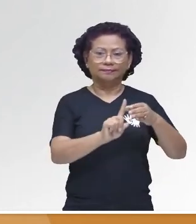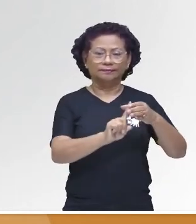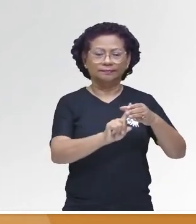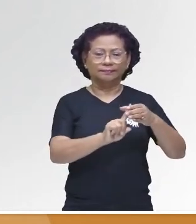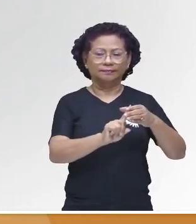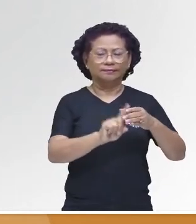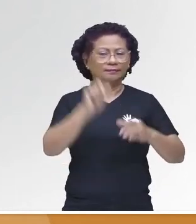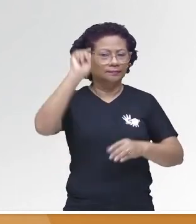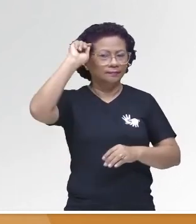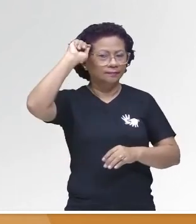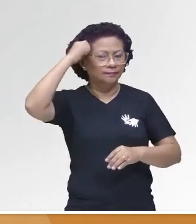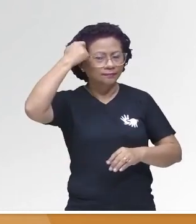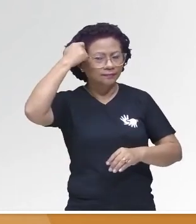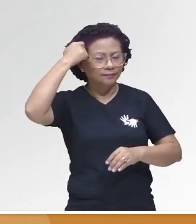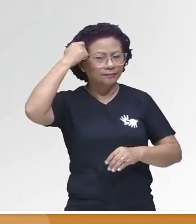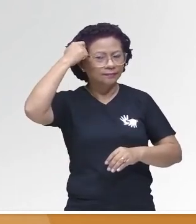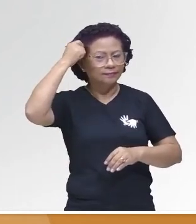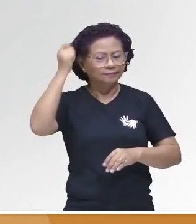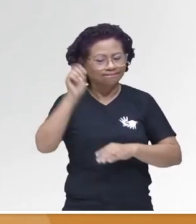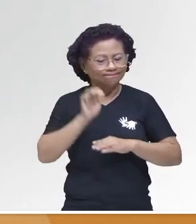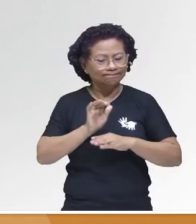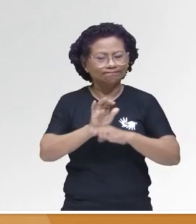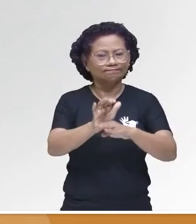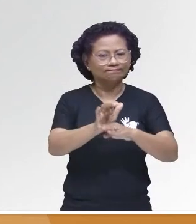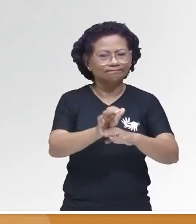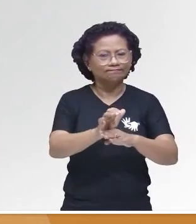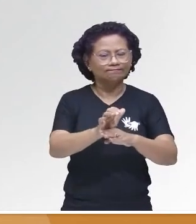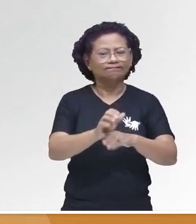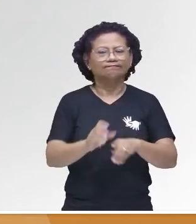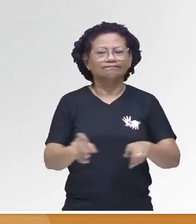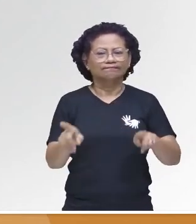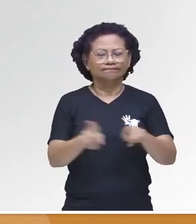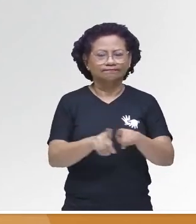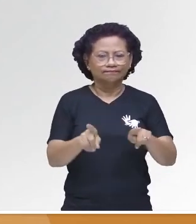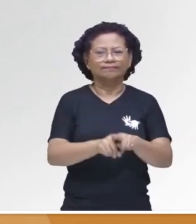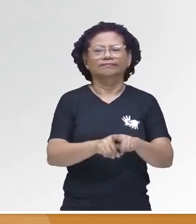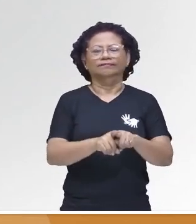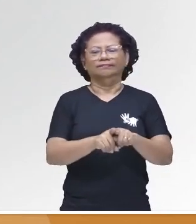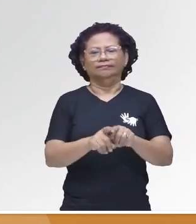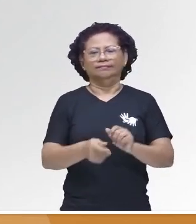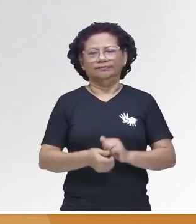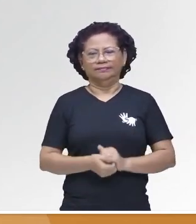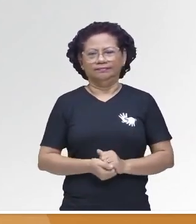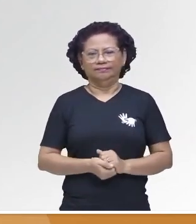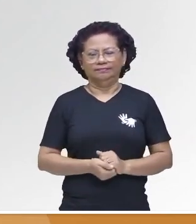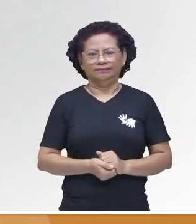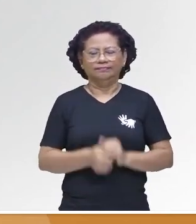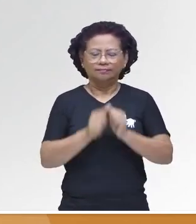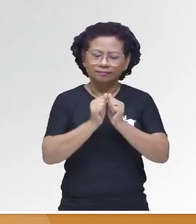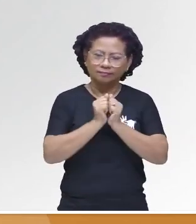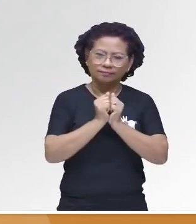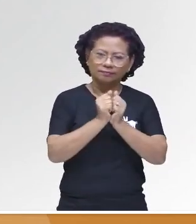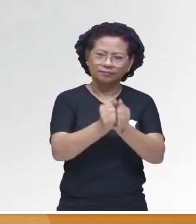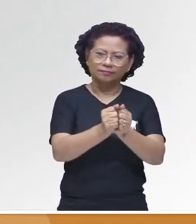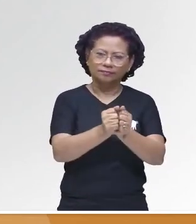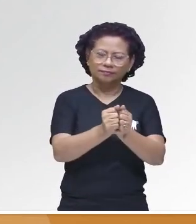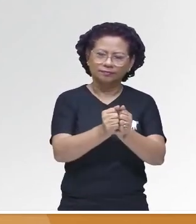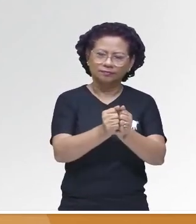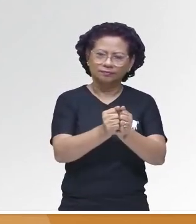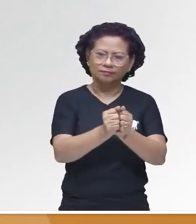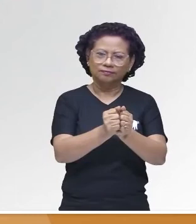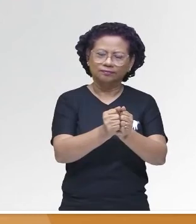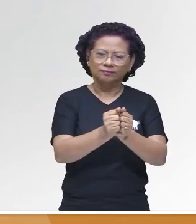nessa revolta, nessa guerra, tá? Os negros vão participar ao lado do exército